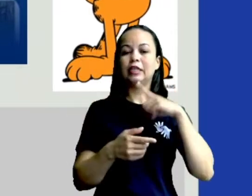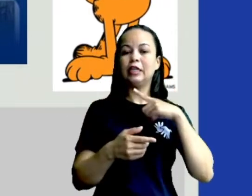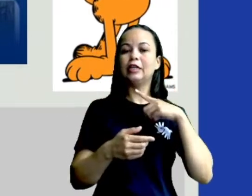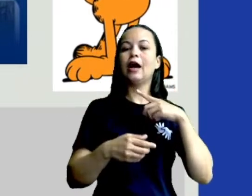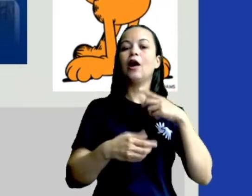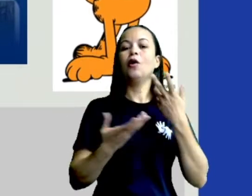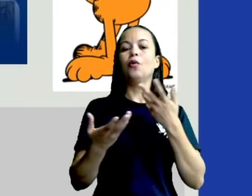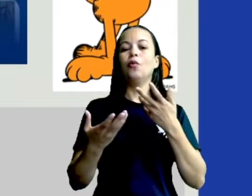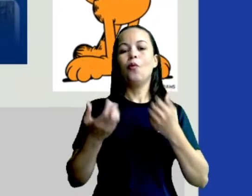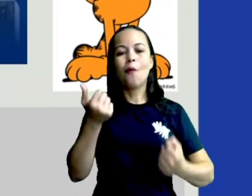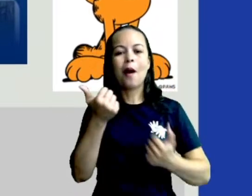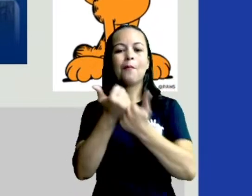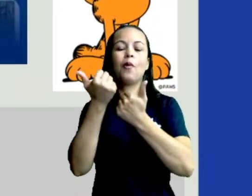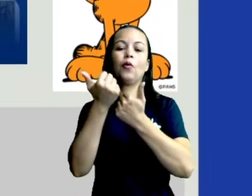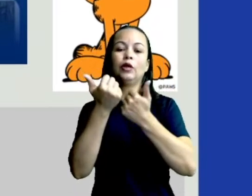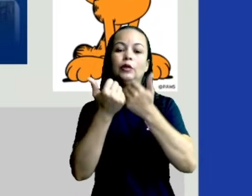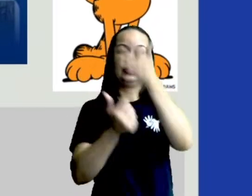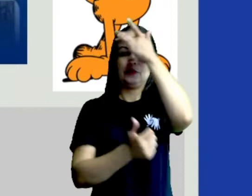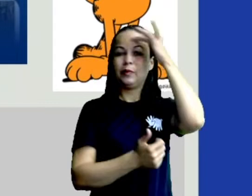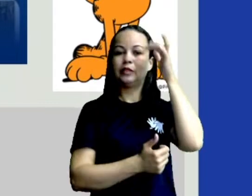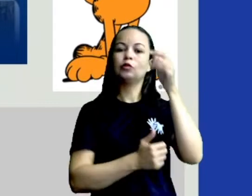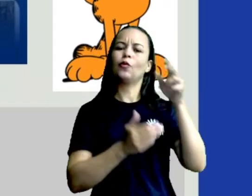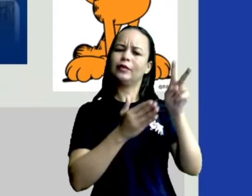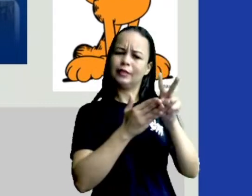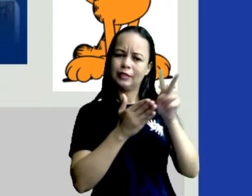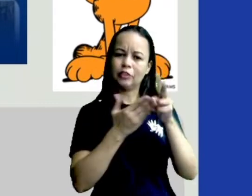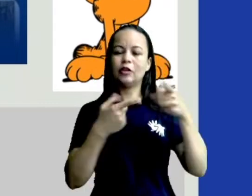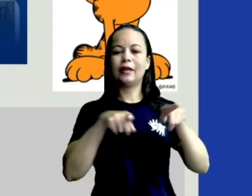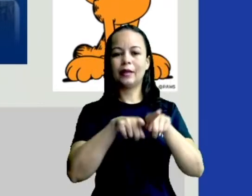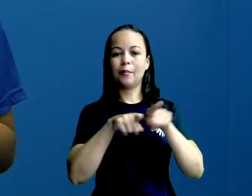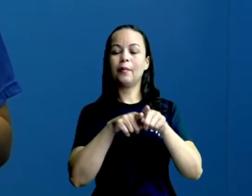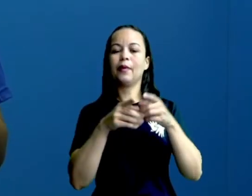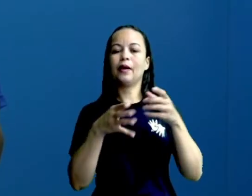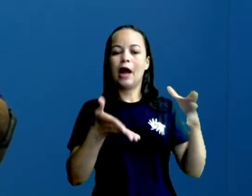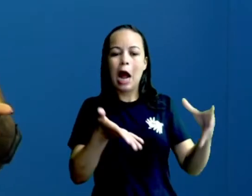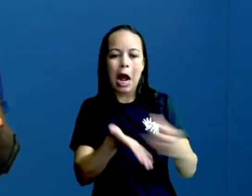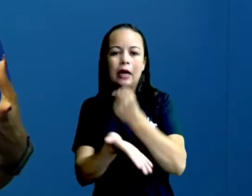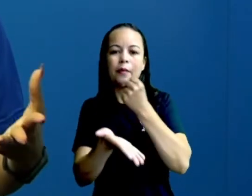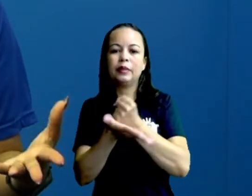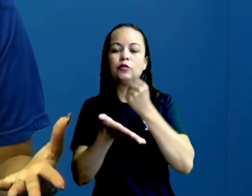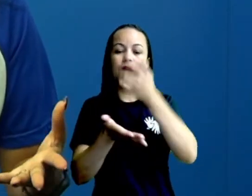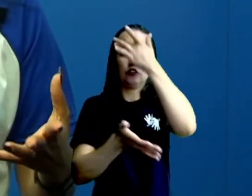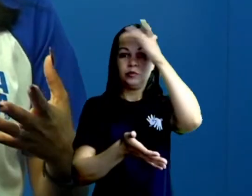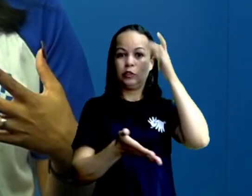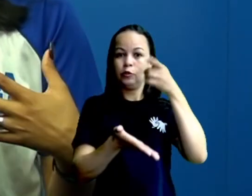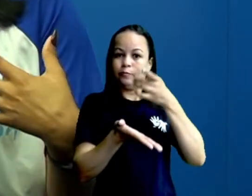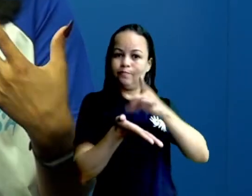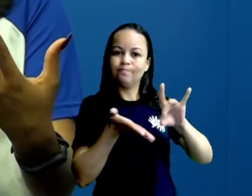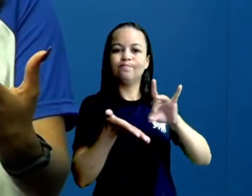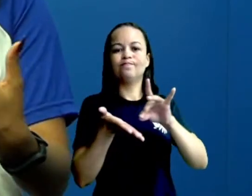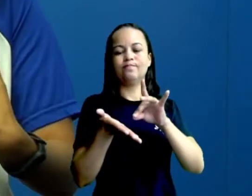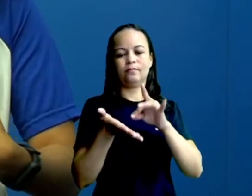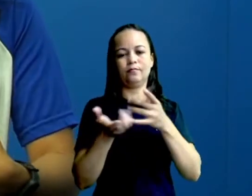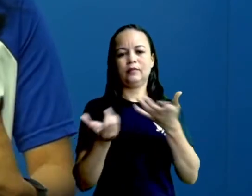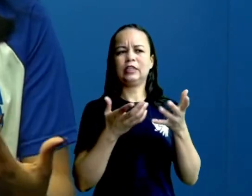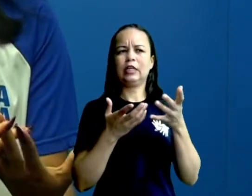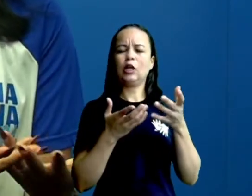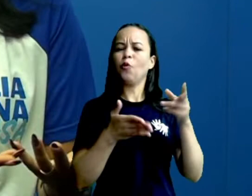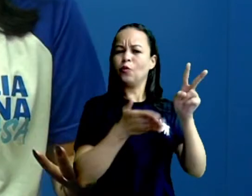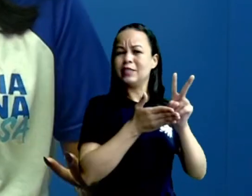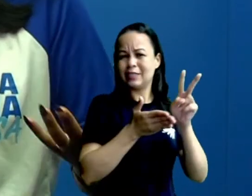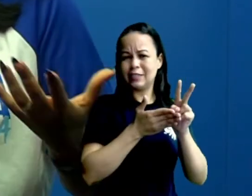para ajudar na captura de povos inimigos. Então, os índios, querendo ou não, eles sabiam como